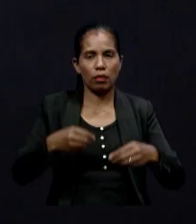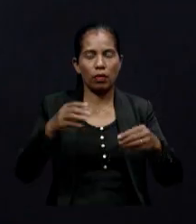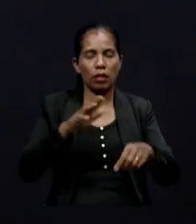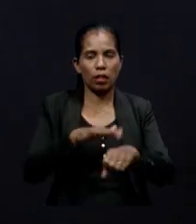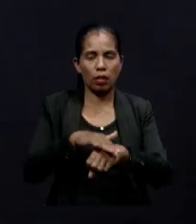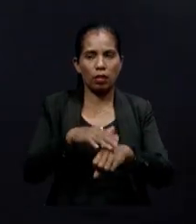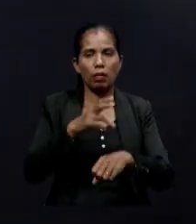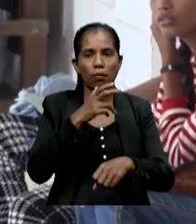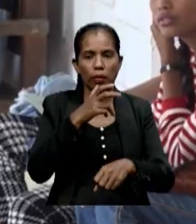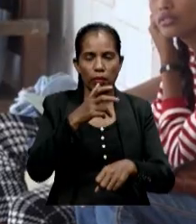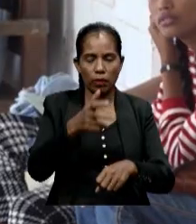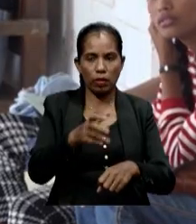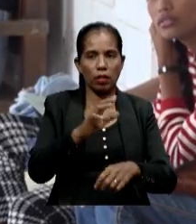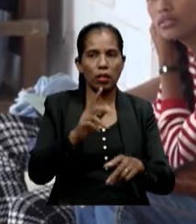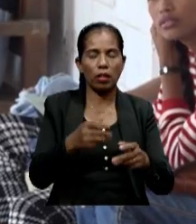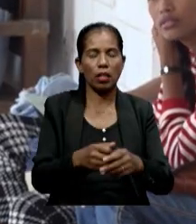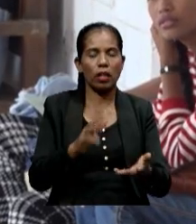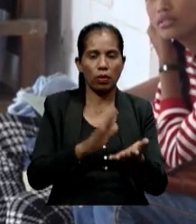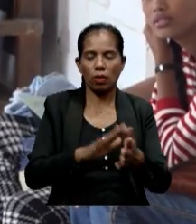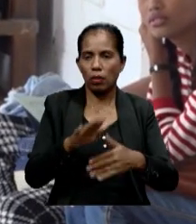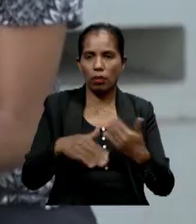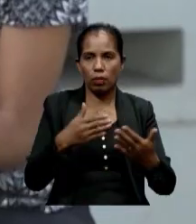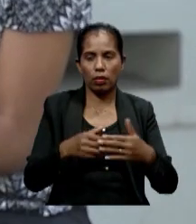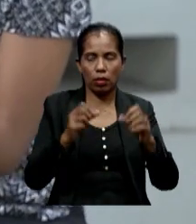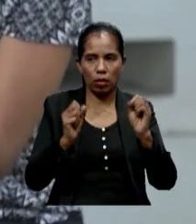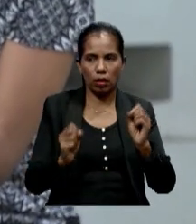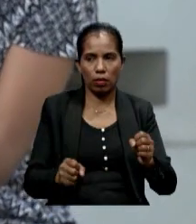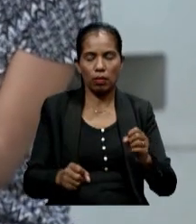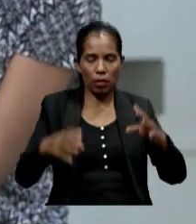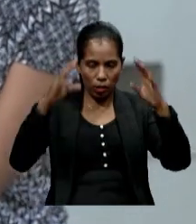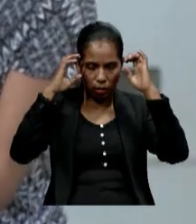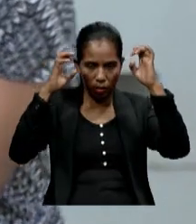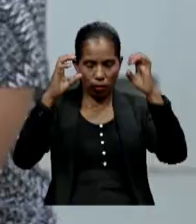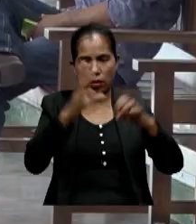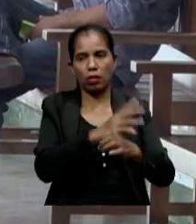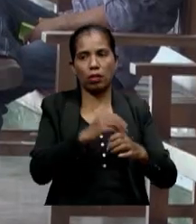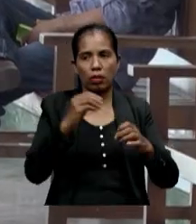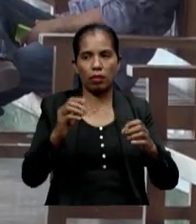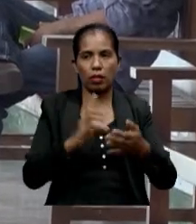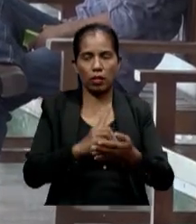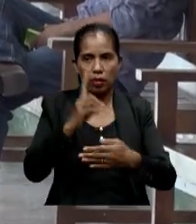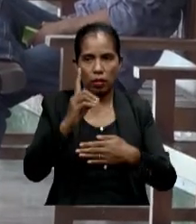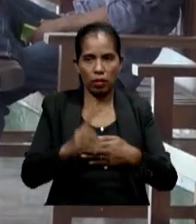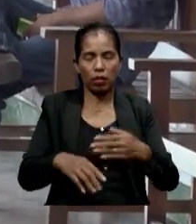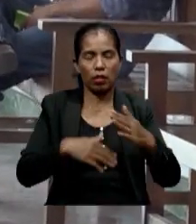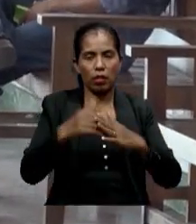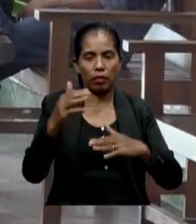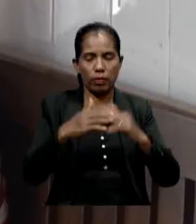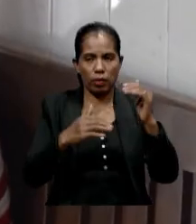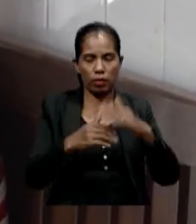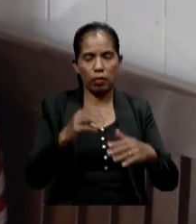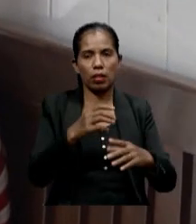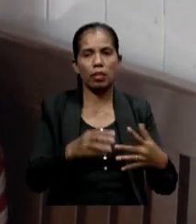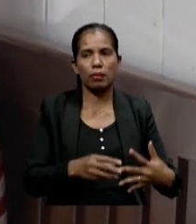português e ensino roto, a tubele garantia qualidade de educação, nomos bele desenvolve infraestrutura,